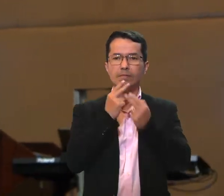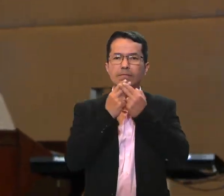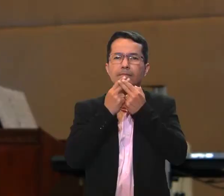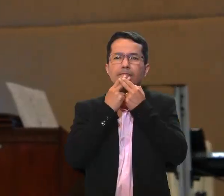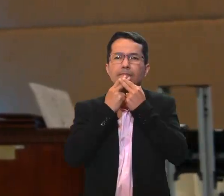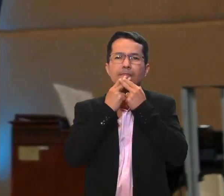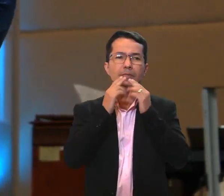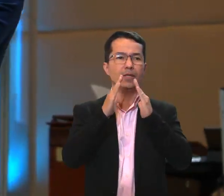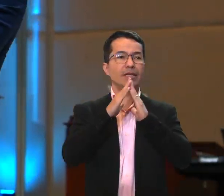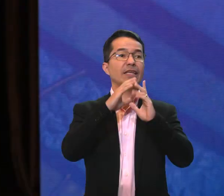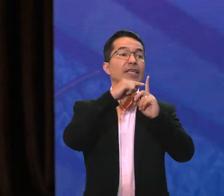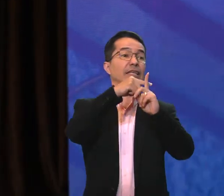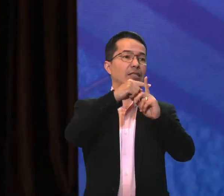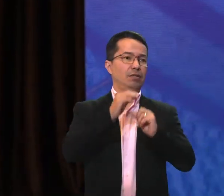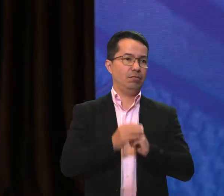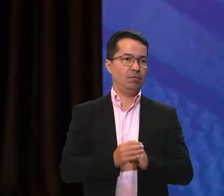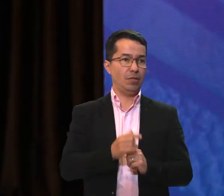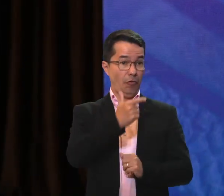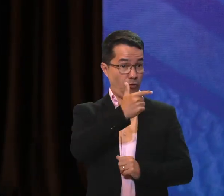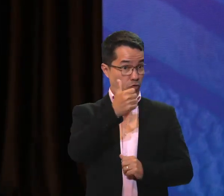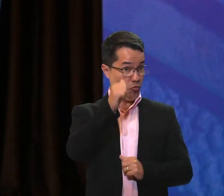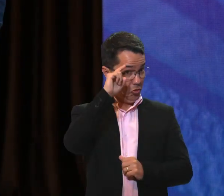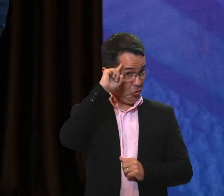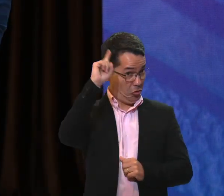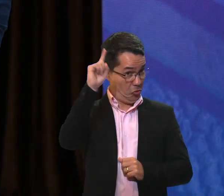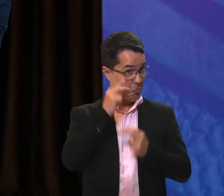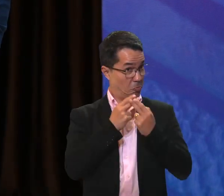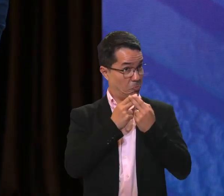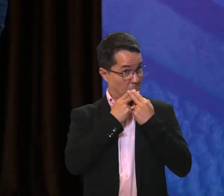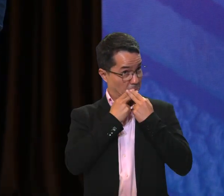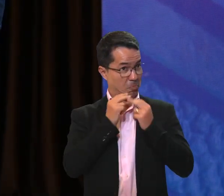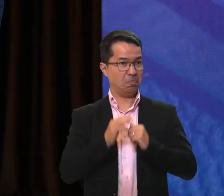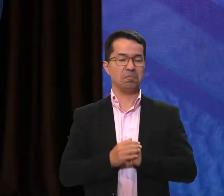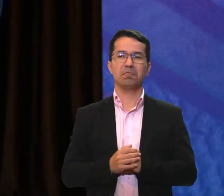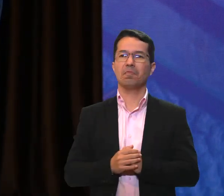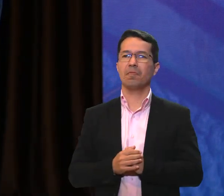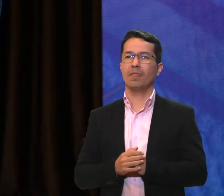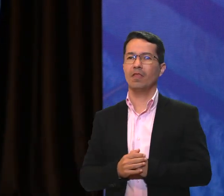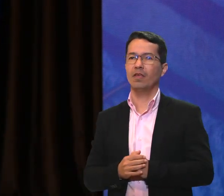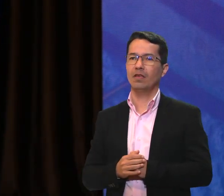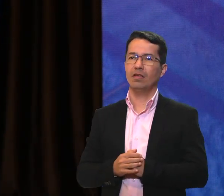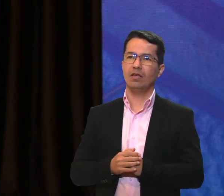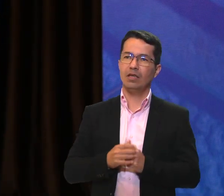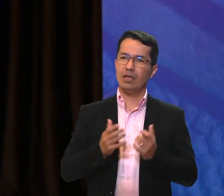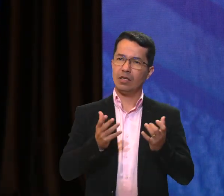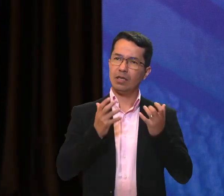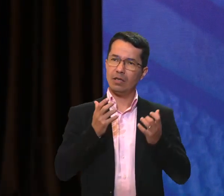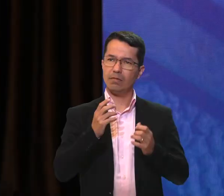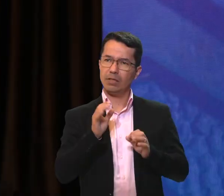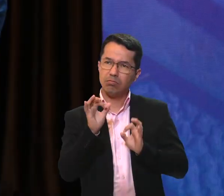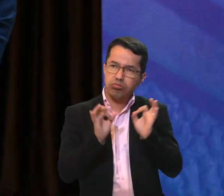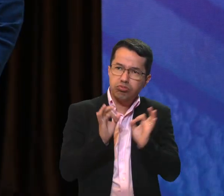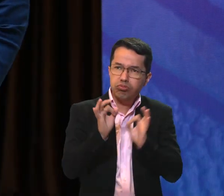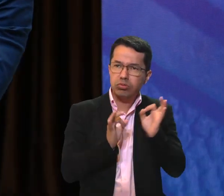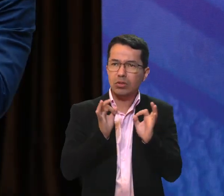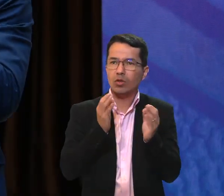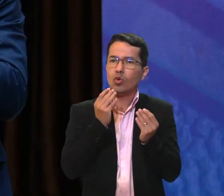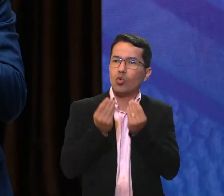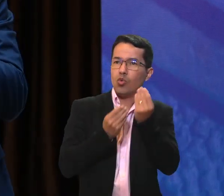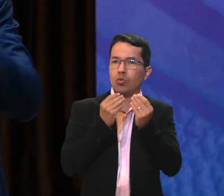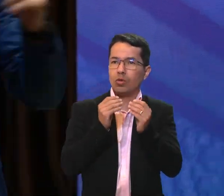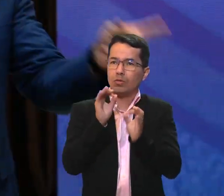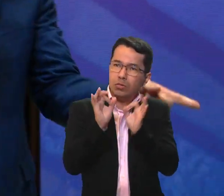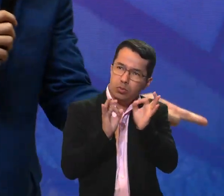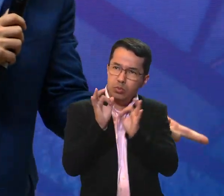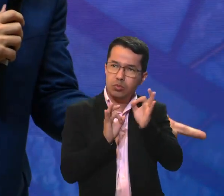discutindo que placa iam colocar. E eles colocaram: essa igreja ora e jejua por você. E as pessoas começaram a vir na igreja